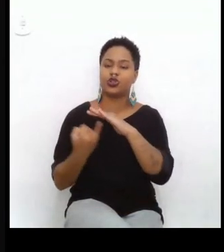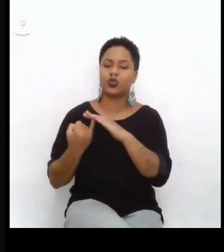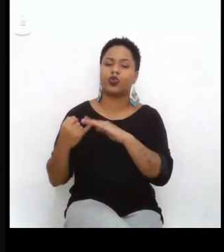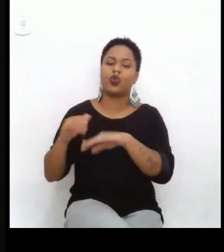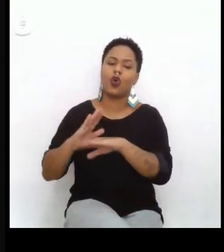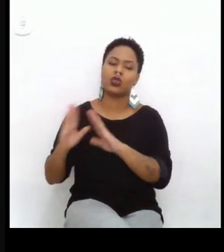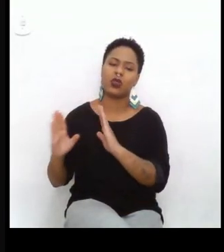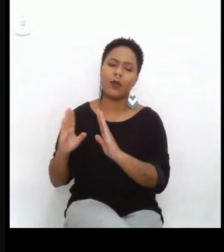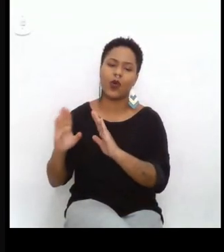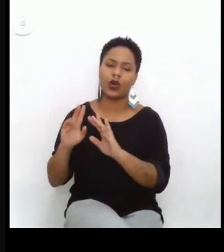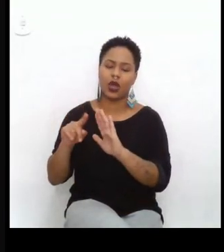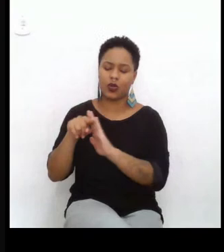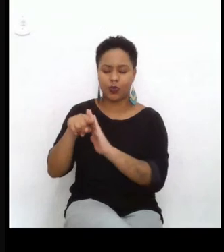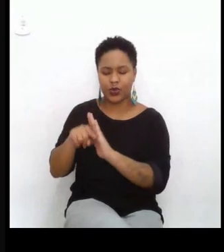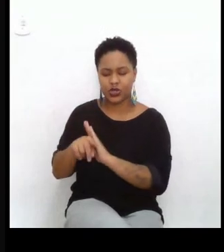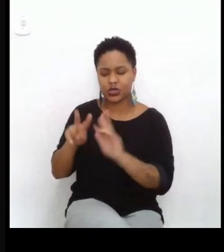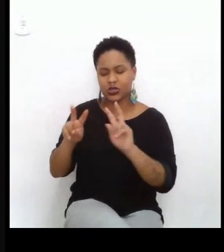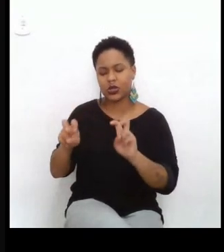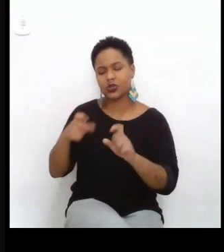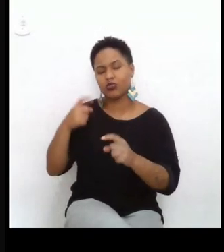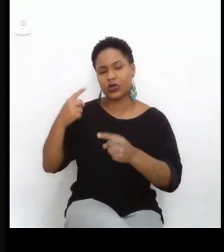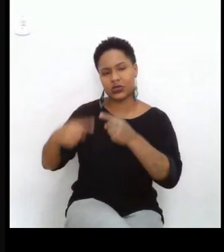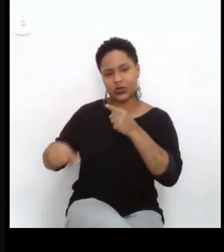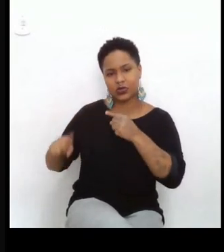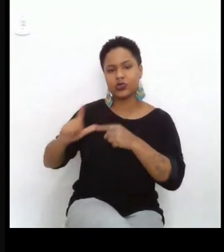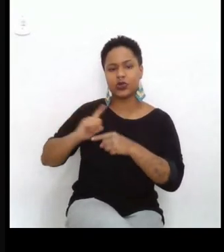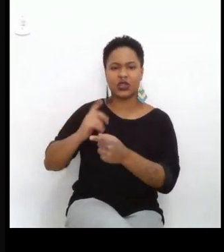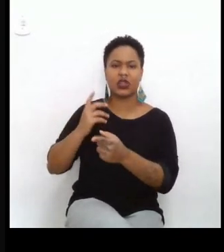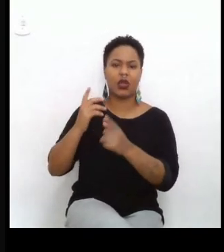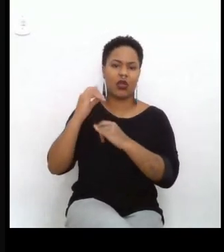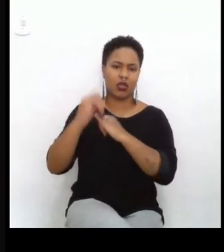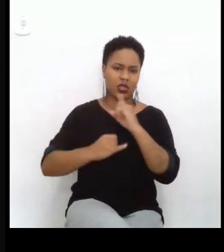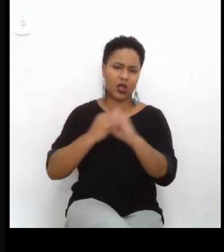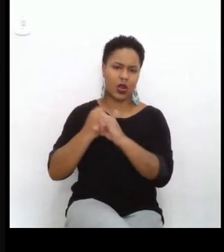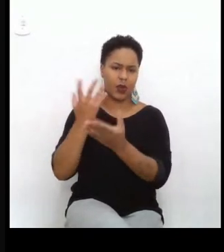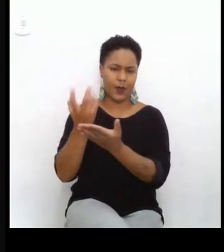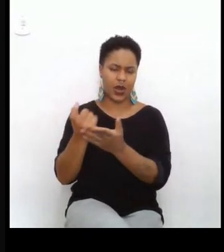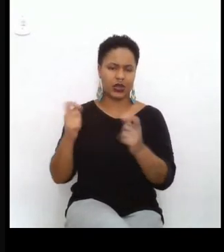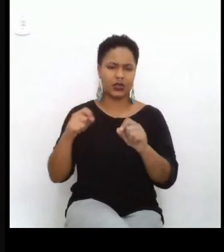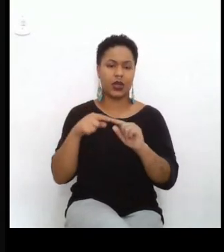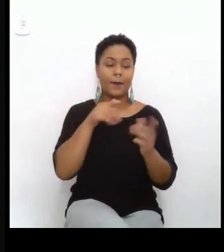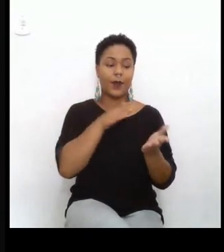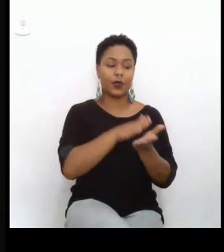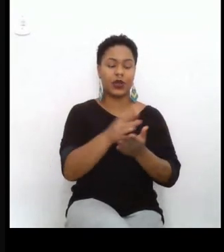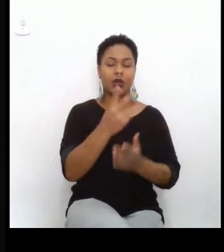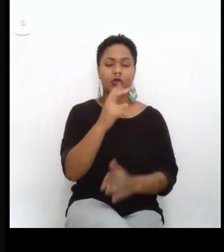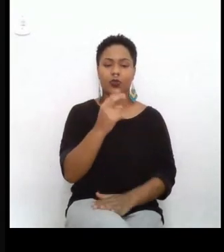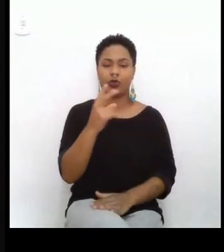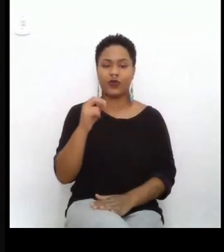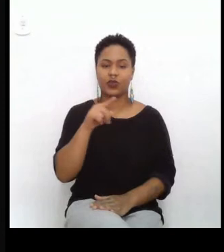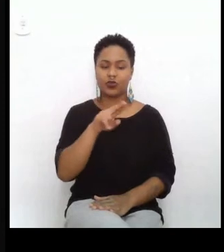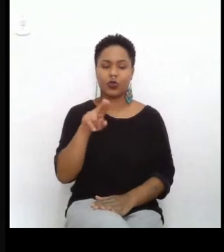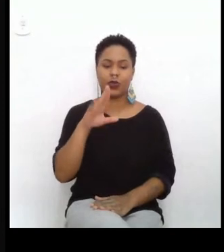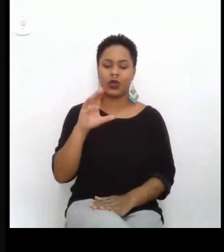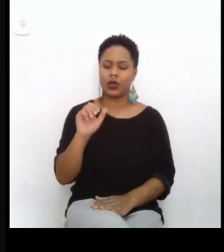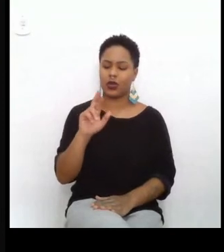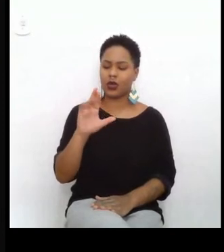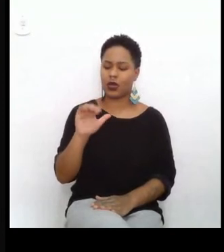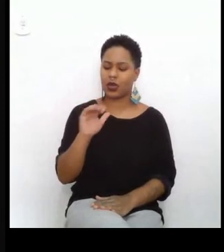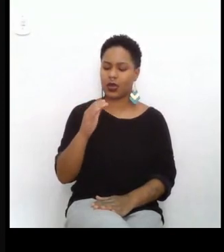disponível online gratuito para baixar foi publicado em 2020 o texto chama carcaça tranças realizada EA